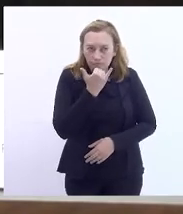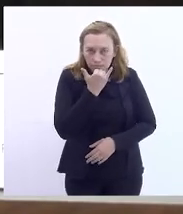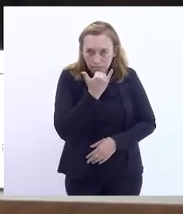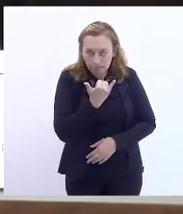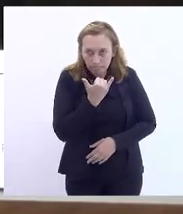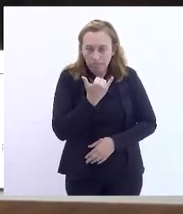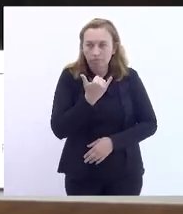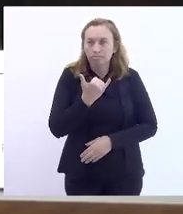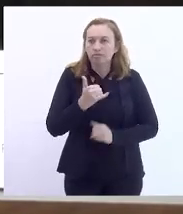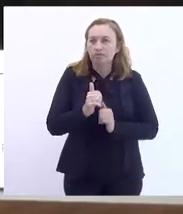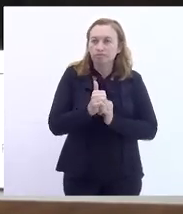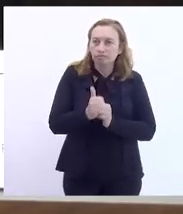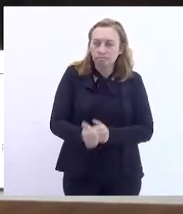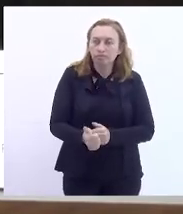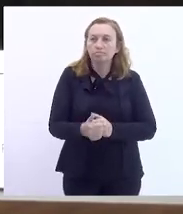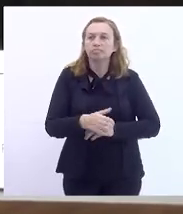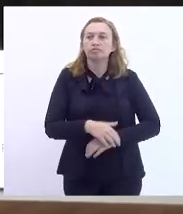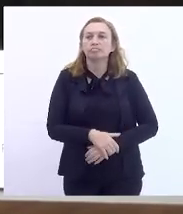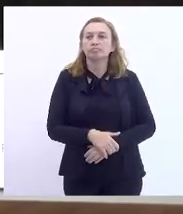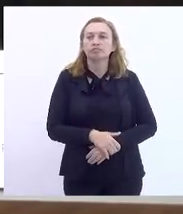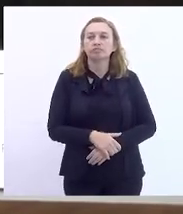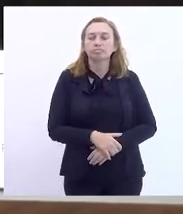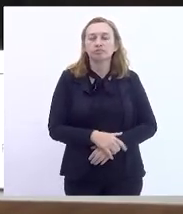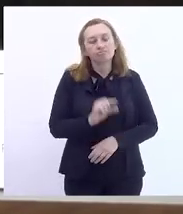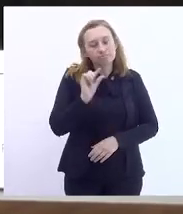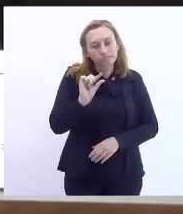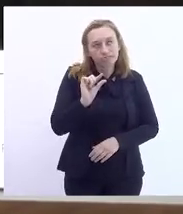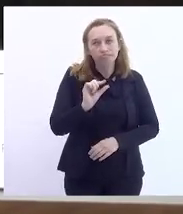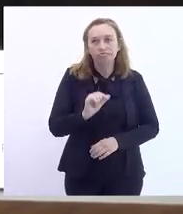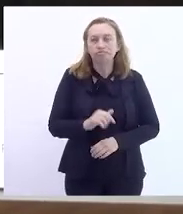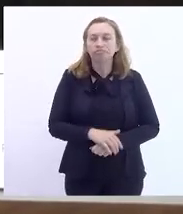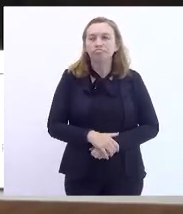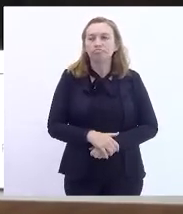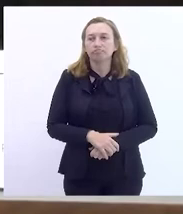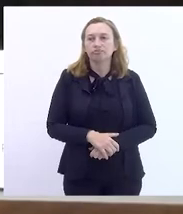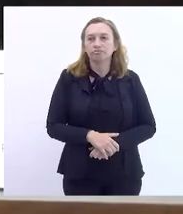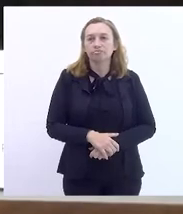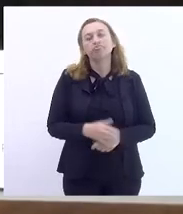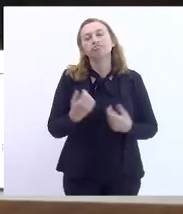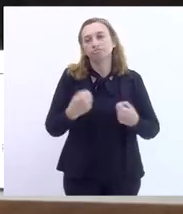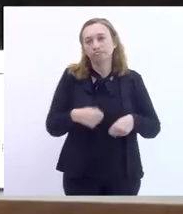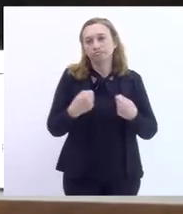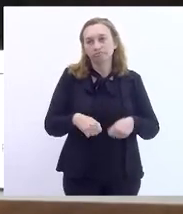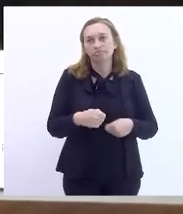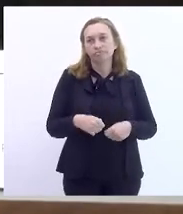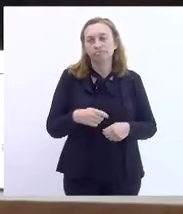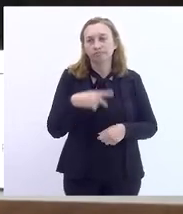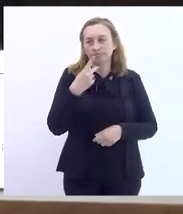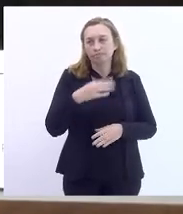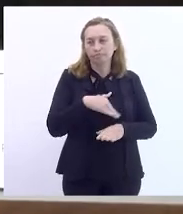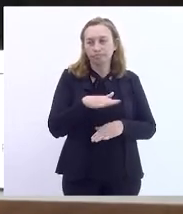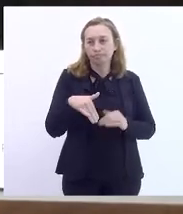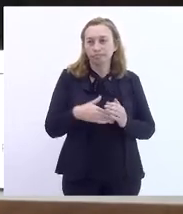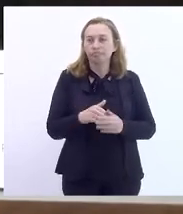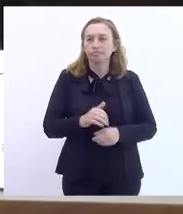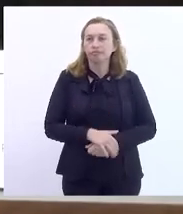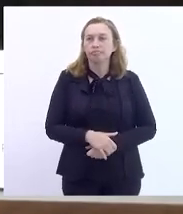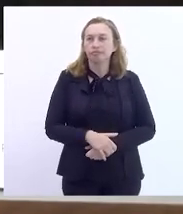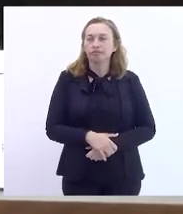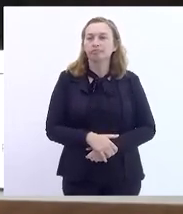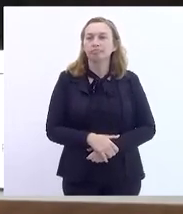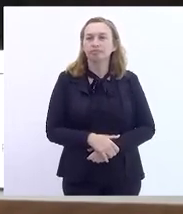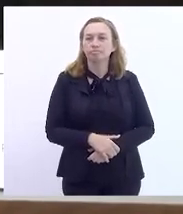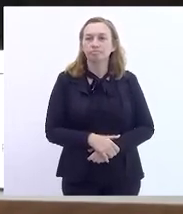de conduzir dessa forma um pouquinho mais incisiva Mas precisamos garantir a fala de todos bom